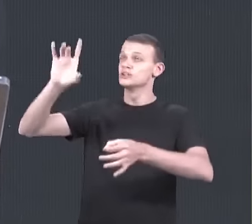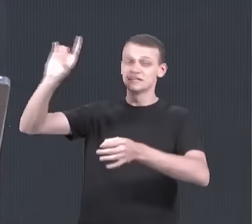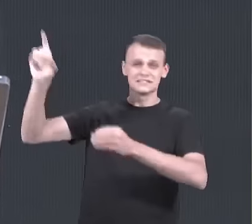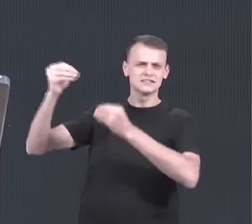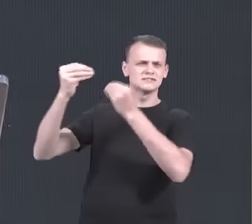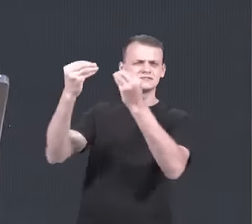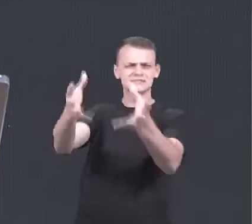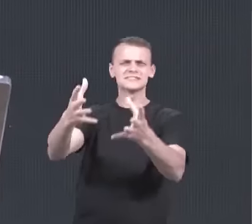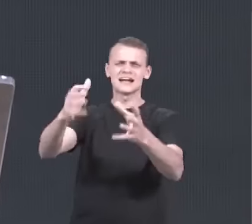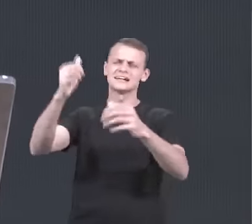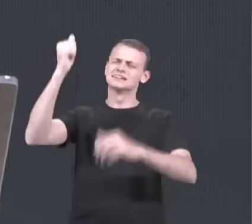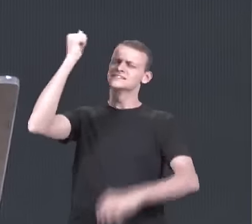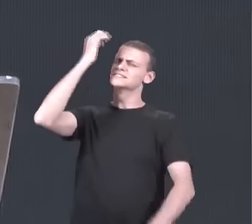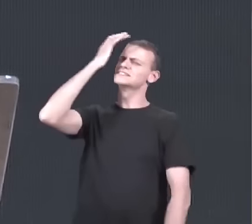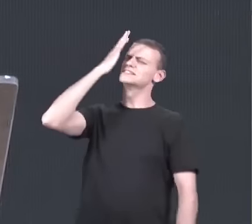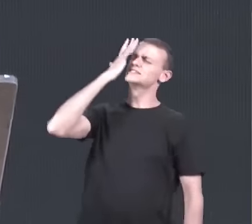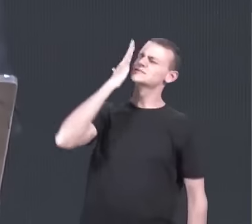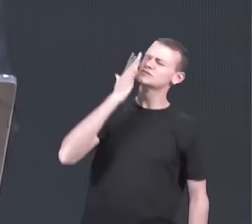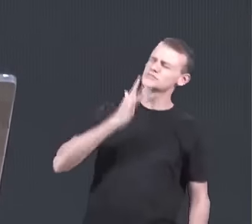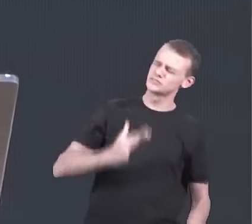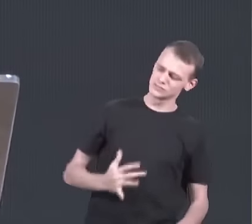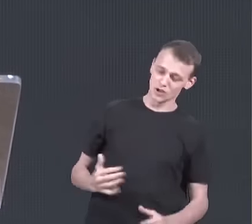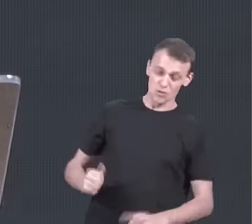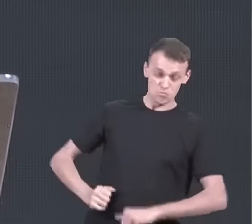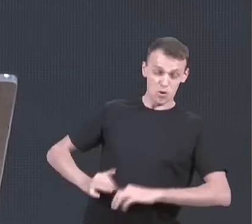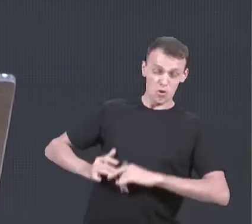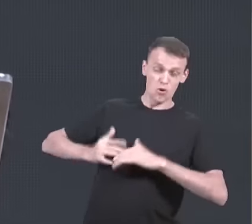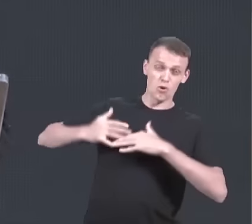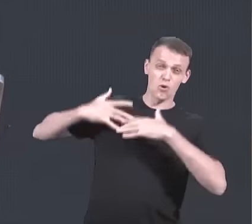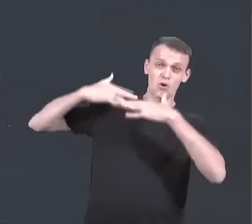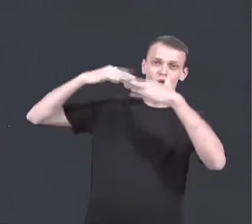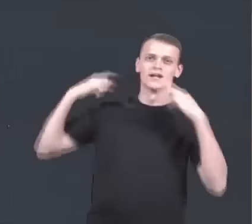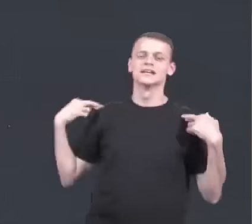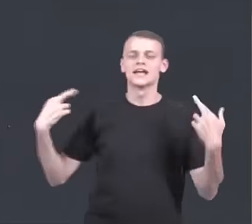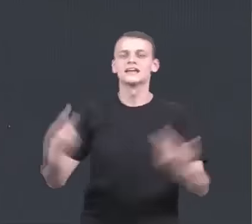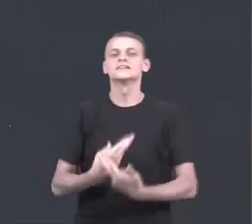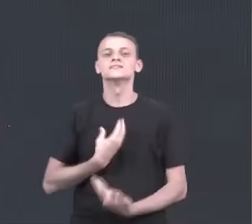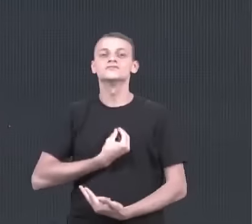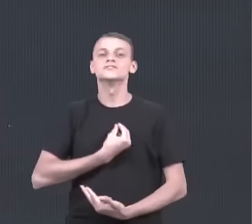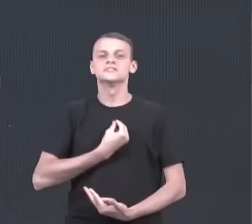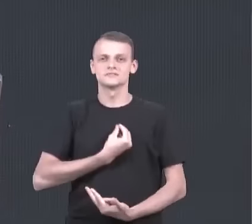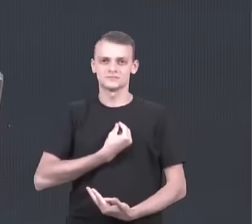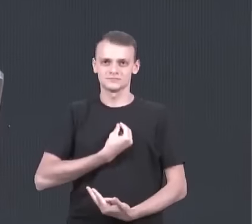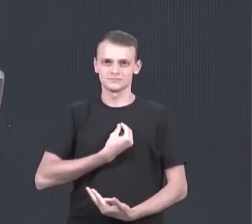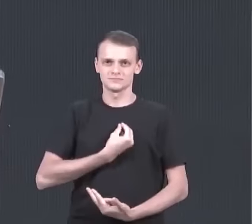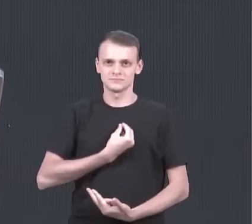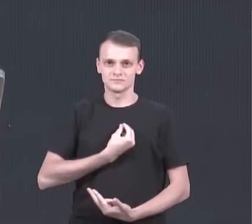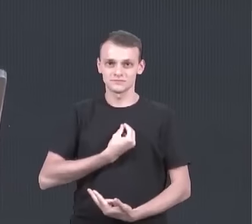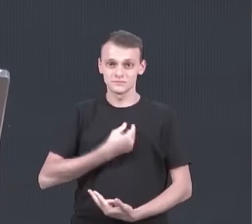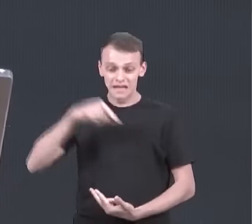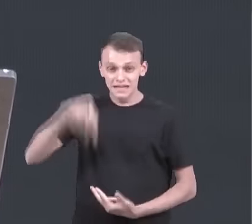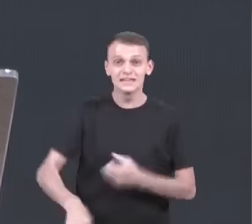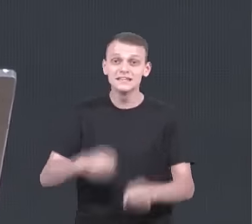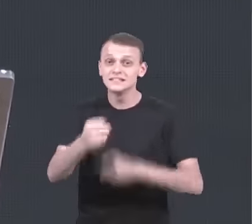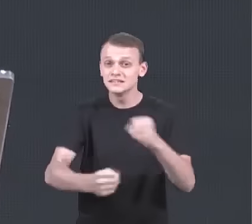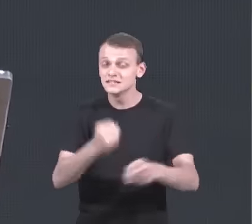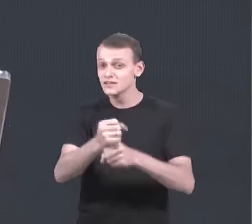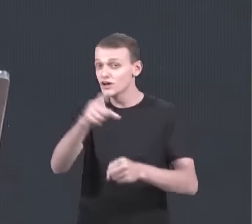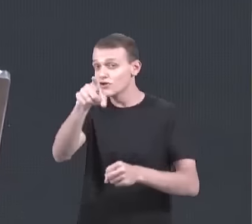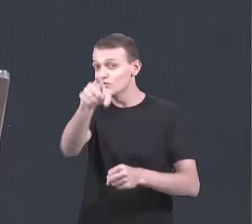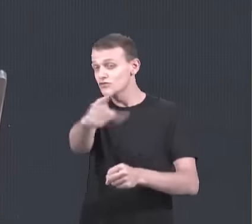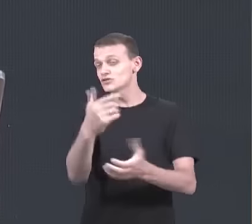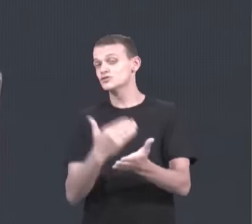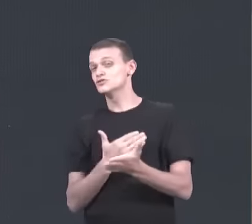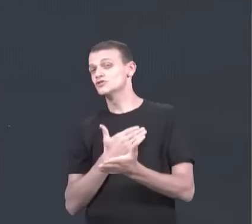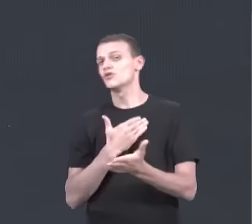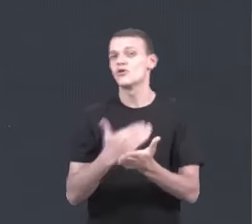que receberam a graça abundante, o dom da justiça, reinarão em vida. Esse ano você vai quebrar